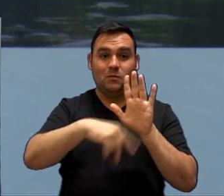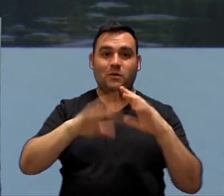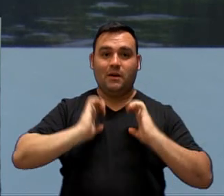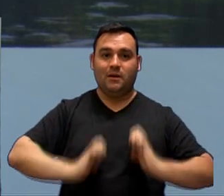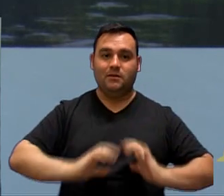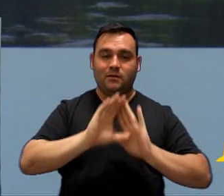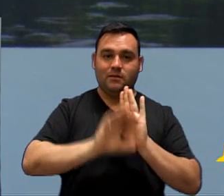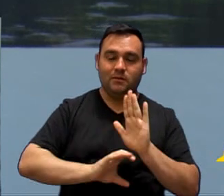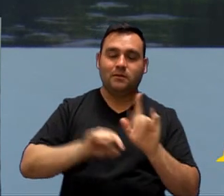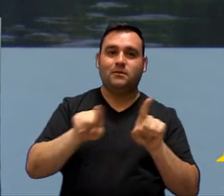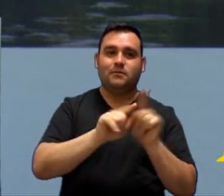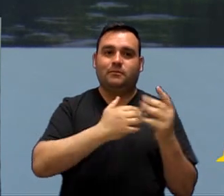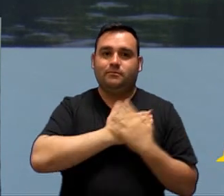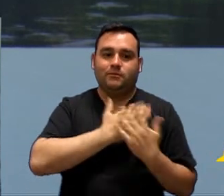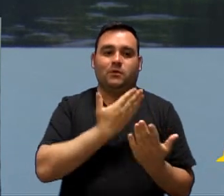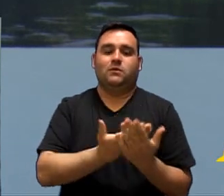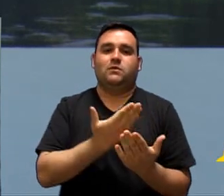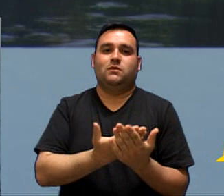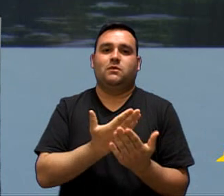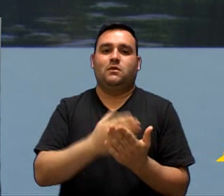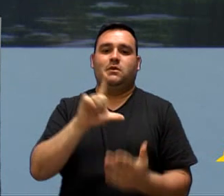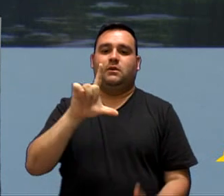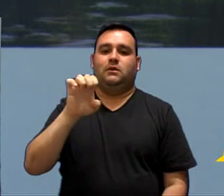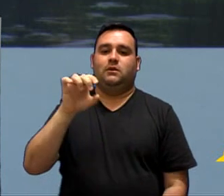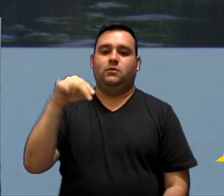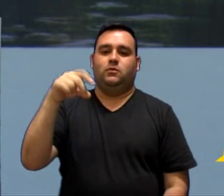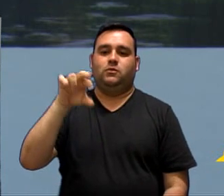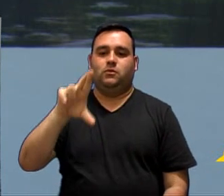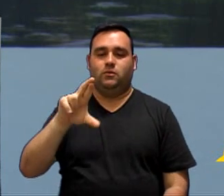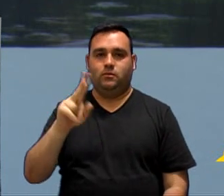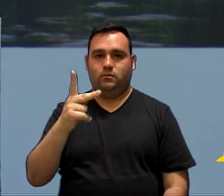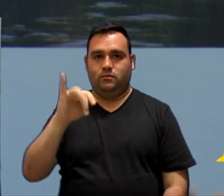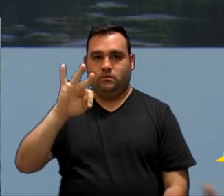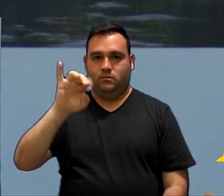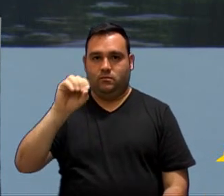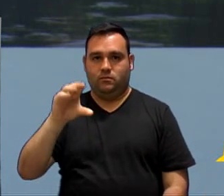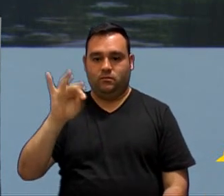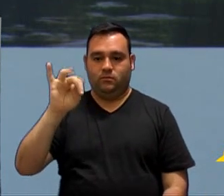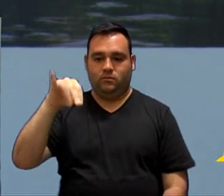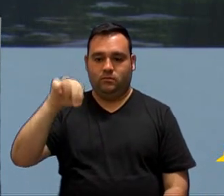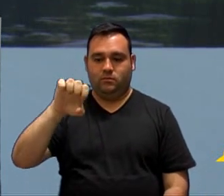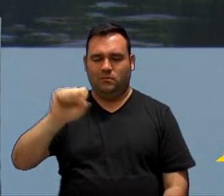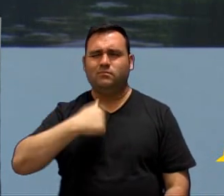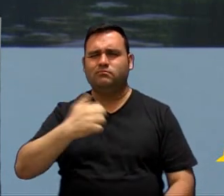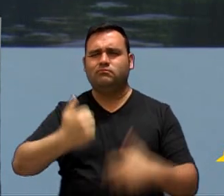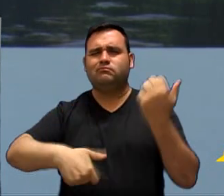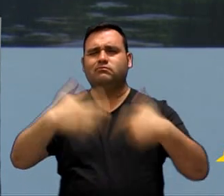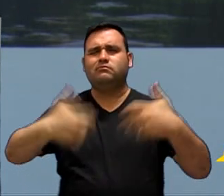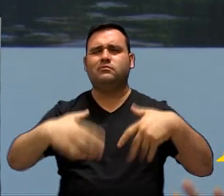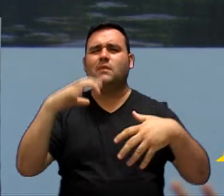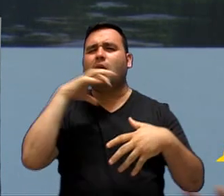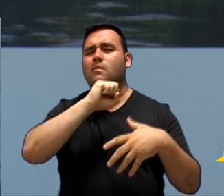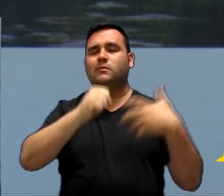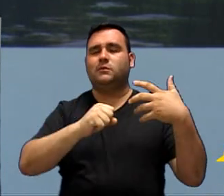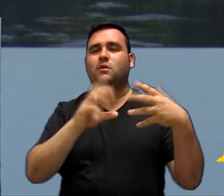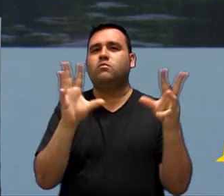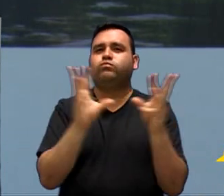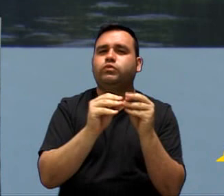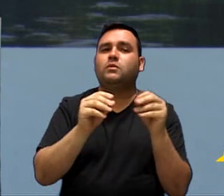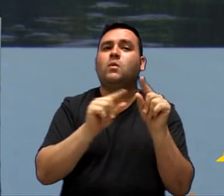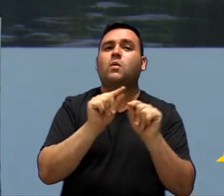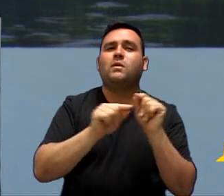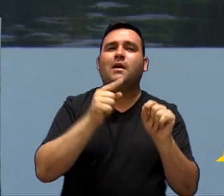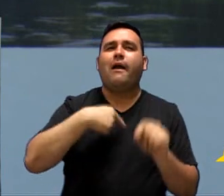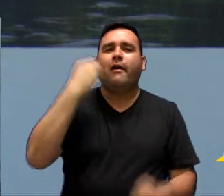Ética, Cidadania e Solidariedade da Escola Municipal Leonor Pinto Tomás. E queria falar bem rapidamente para vocês sobre uma